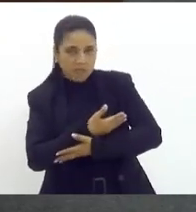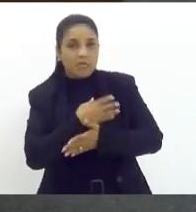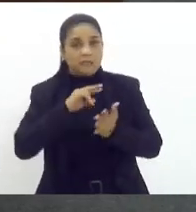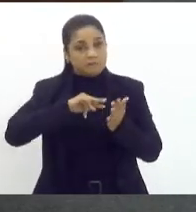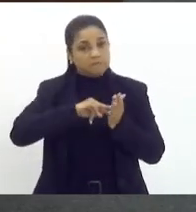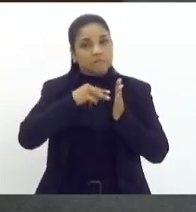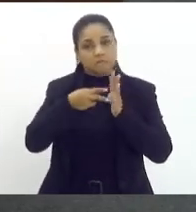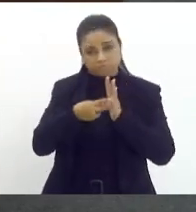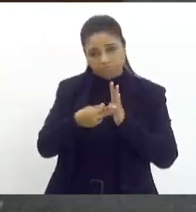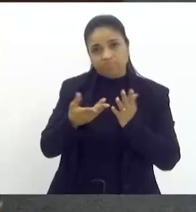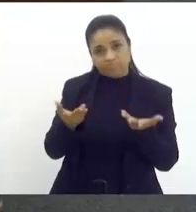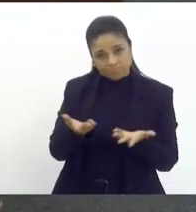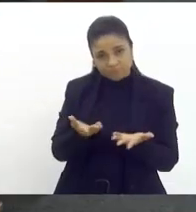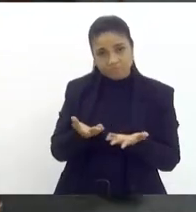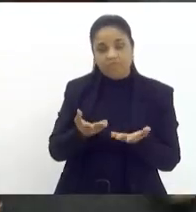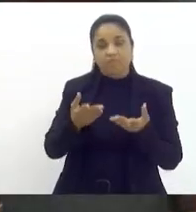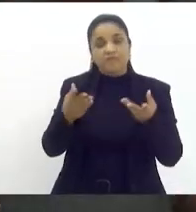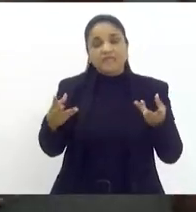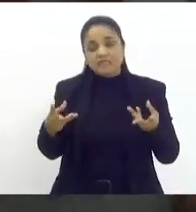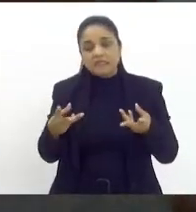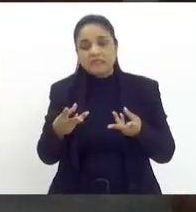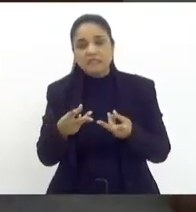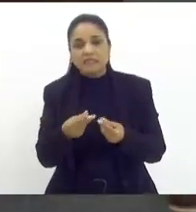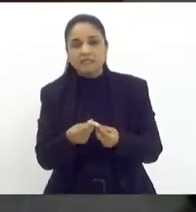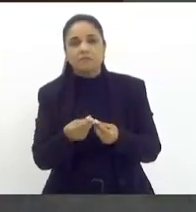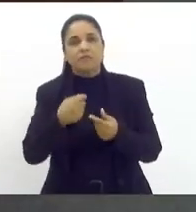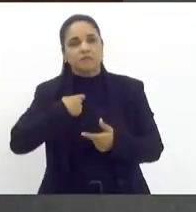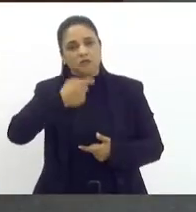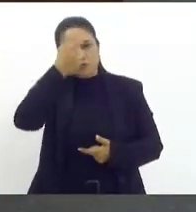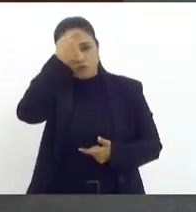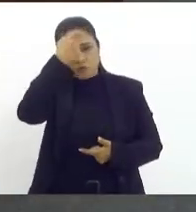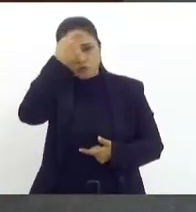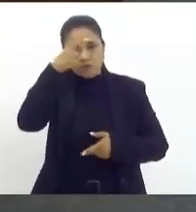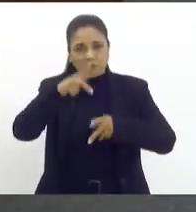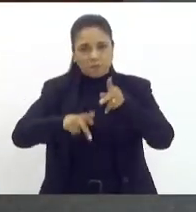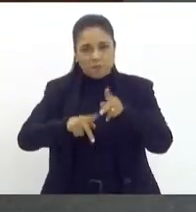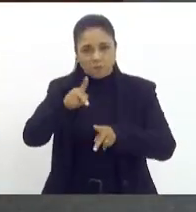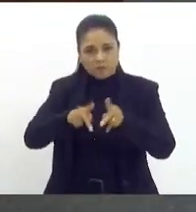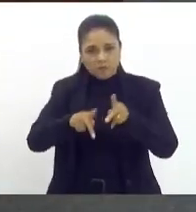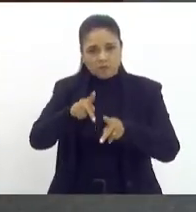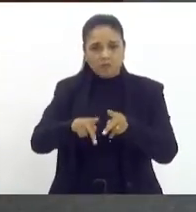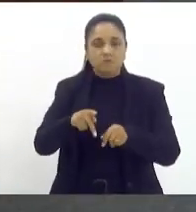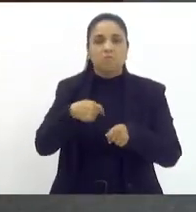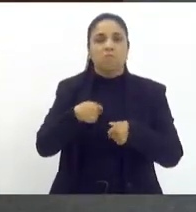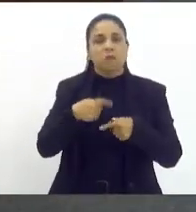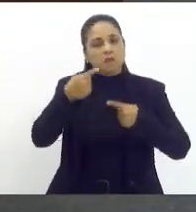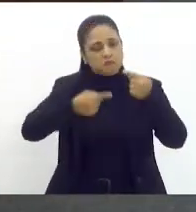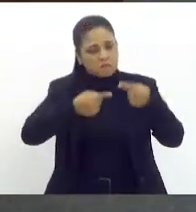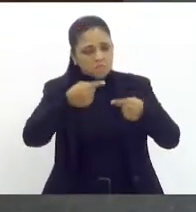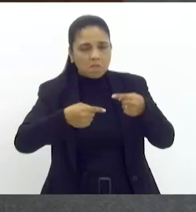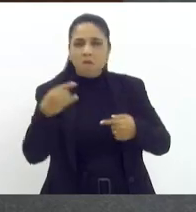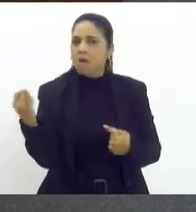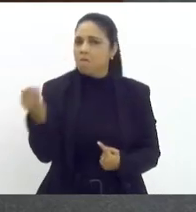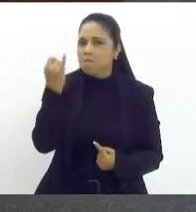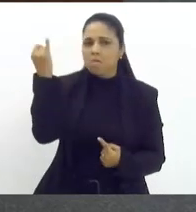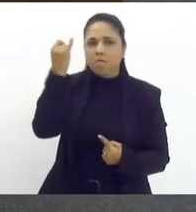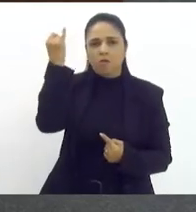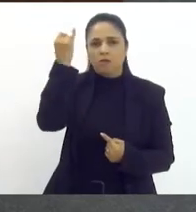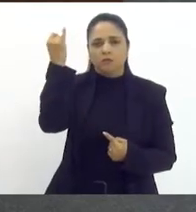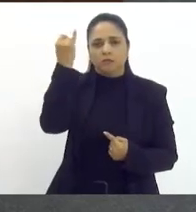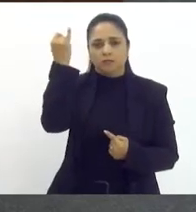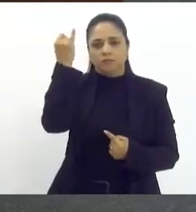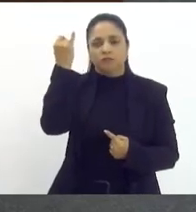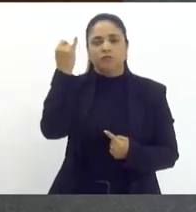sentido que eu venho aqui sensibilizar e conscientizar a população para esse debate tão importante sobre